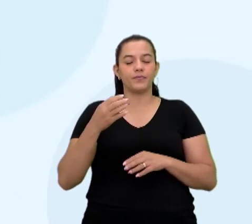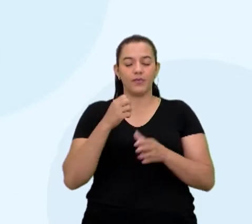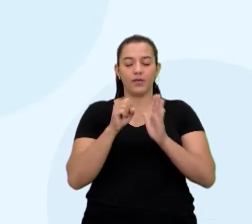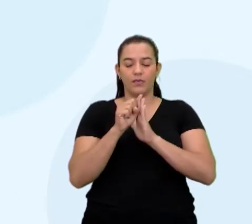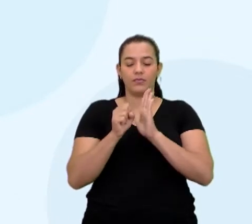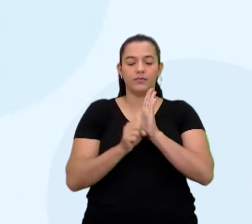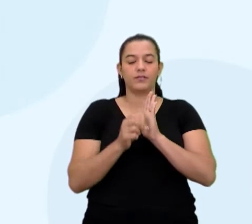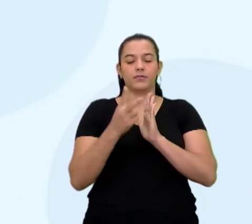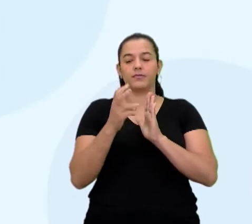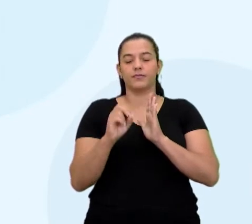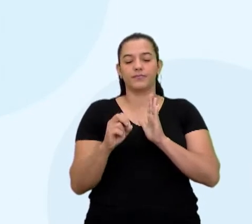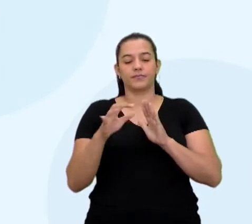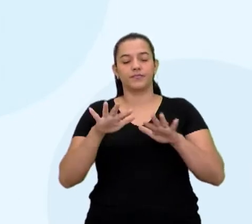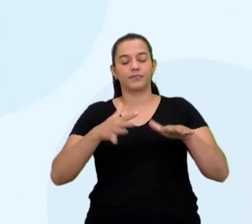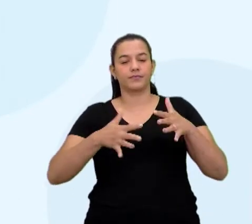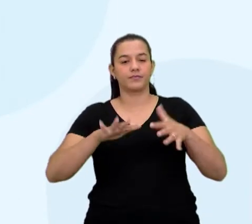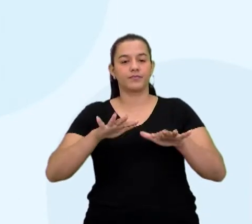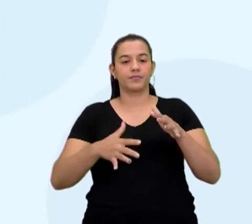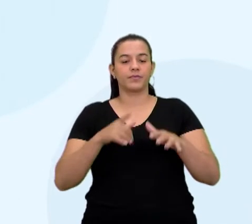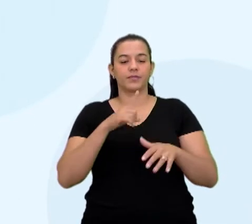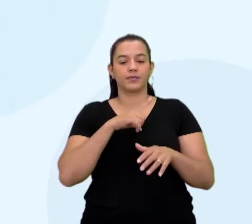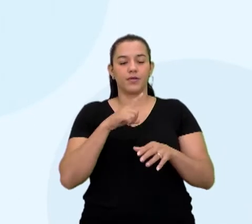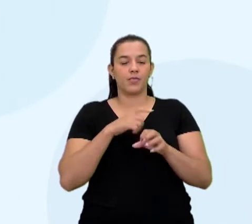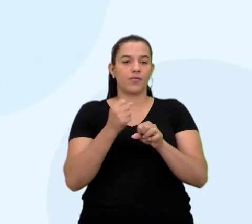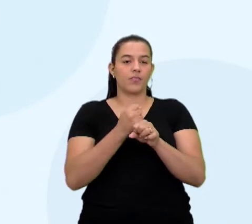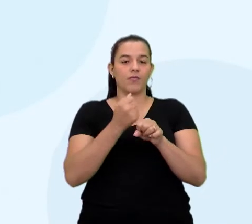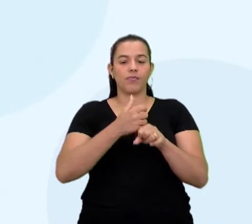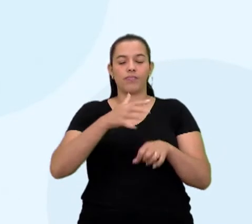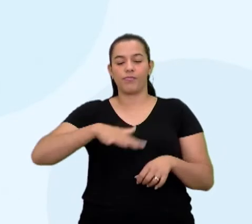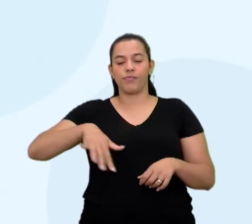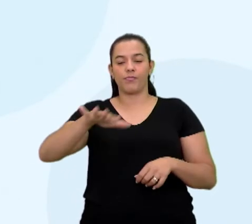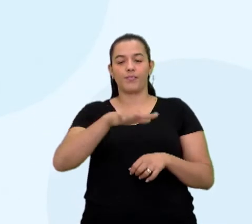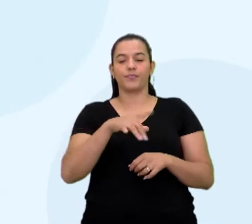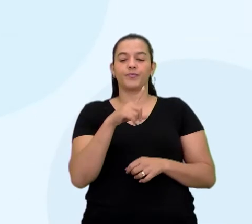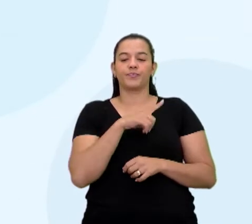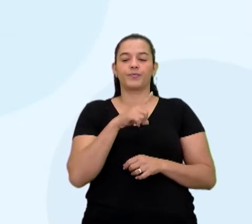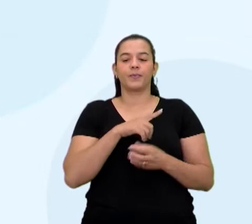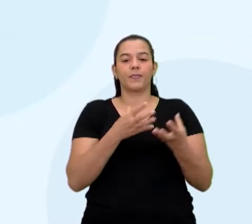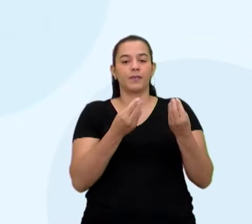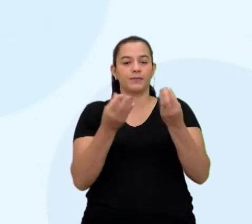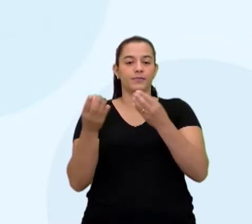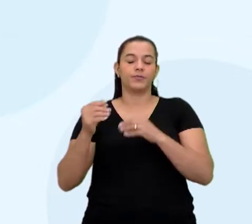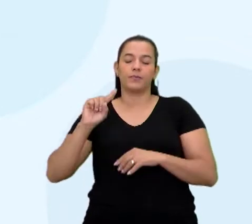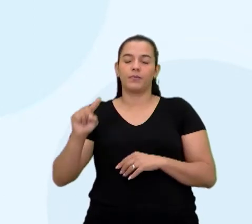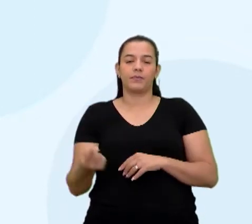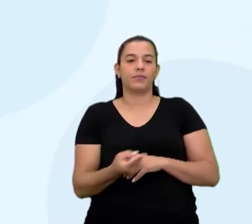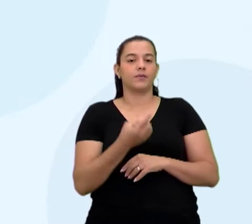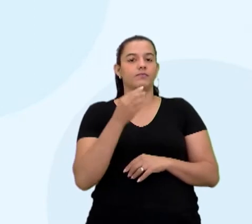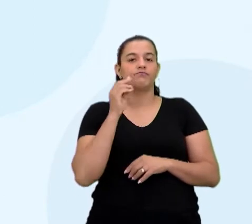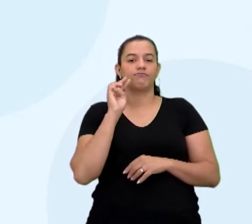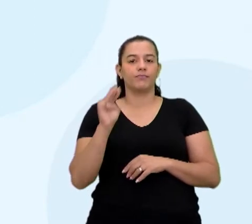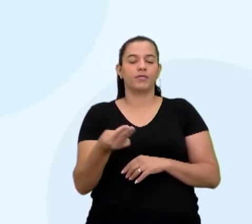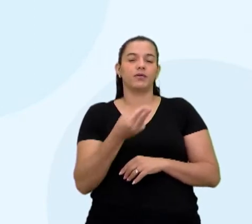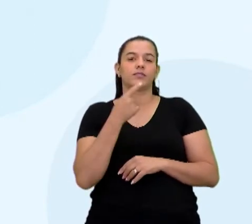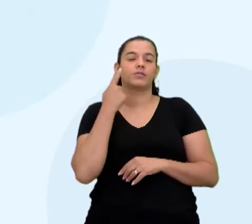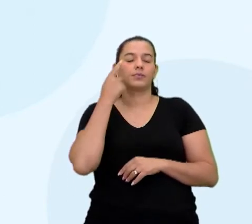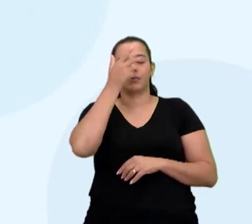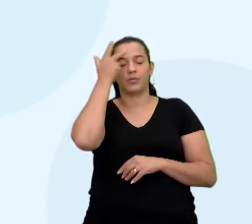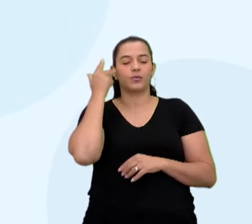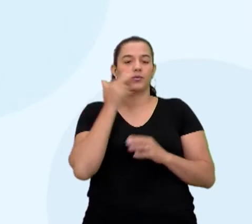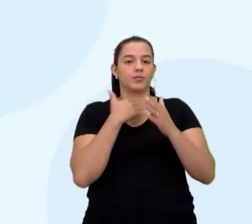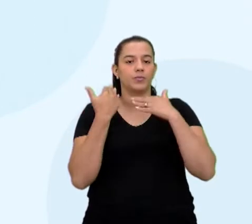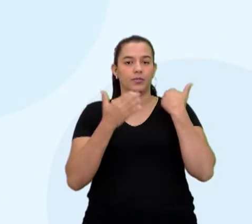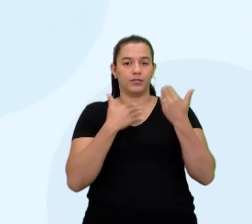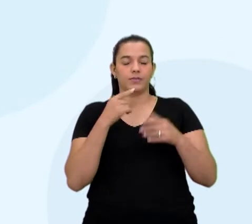dissipou aí, né, as construções de São Francisco e teve milhares de mortes, né? Então essa falha transformante aí é o